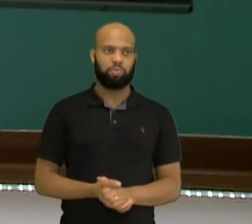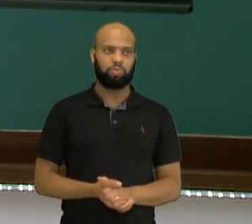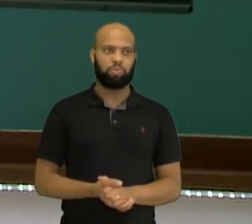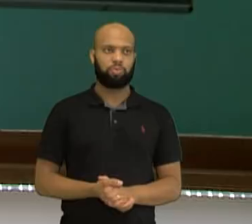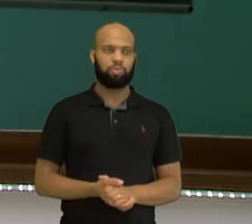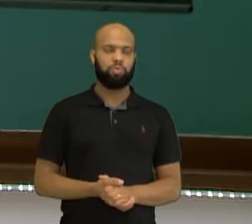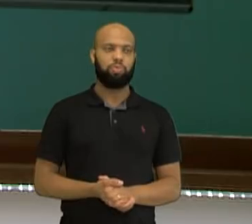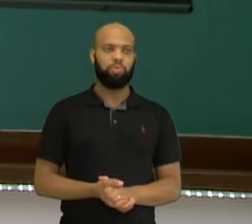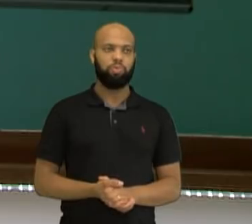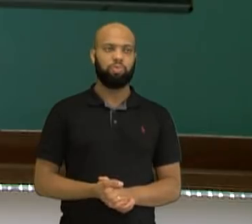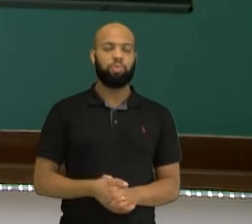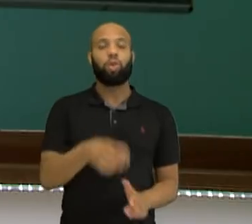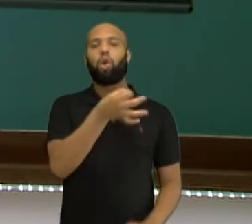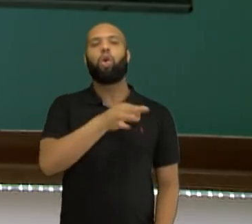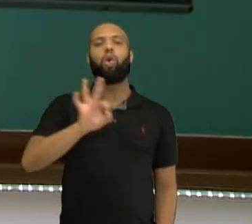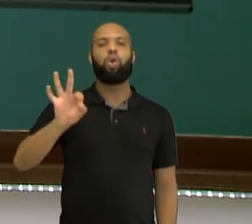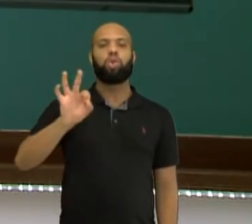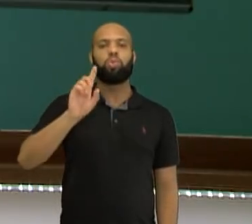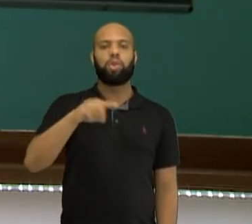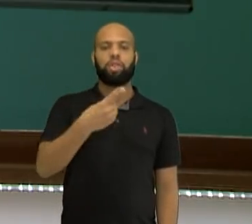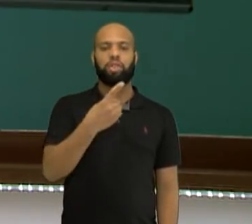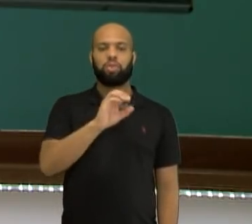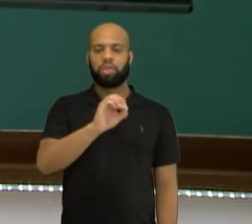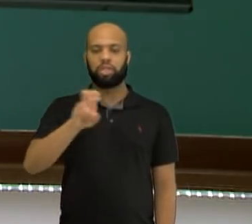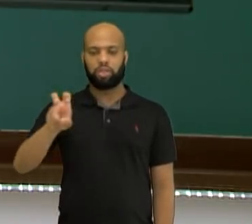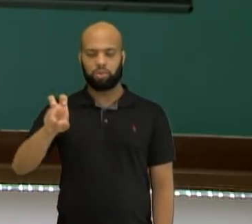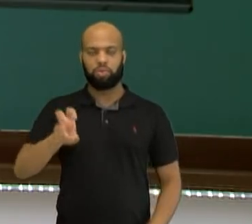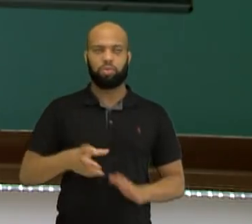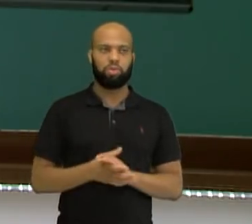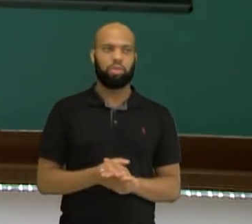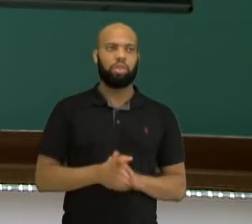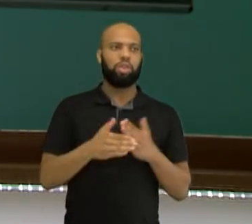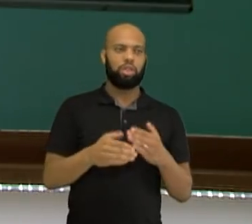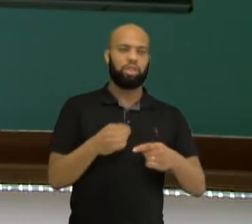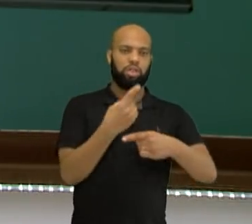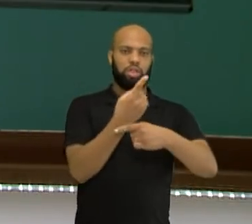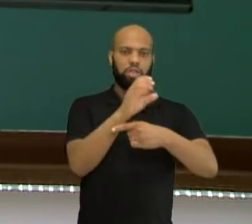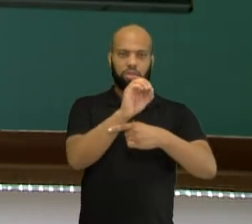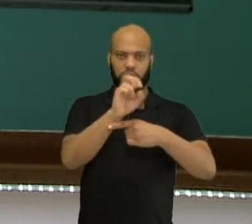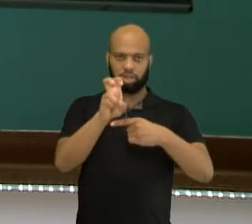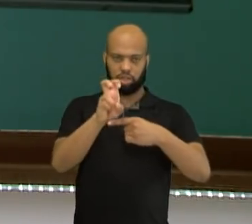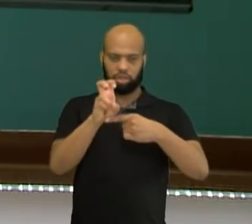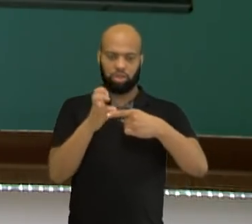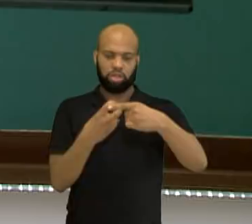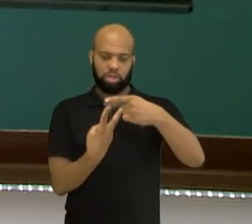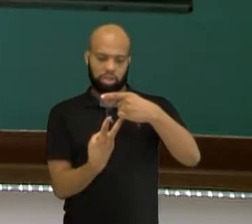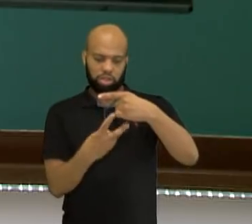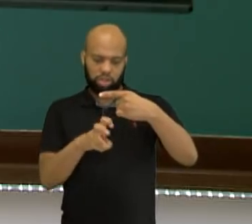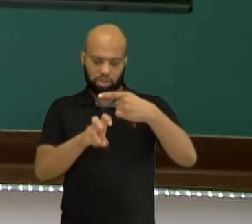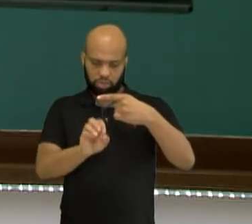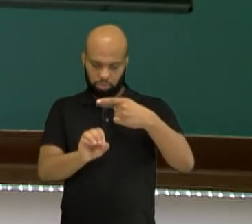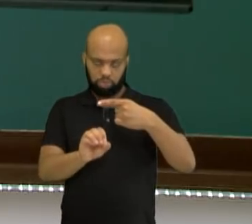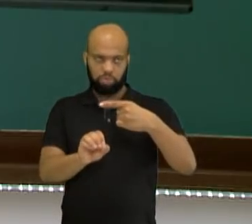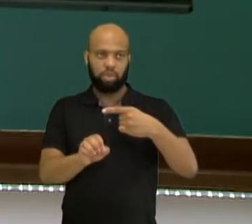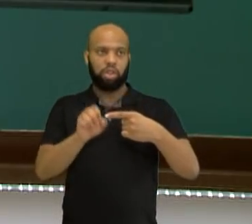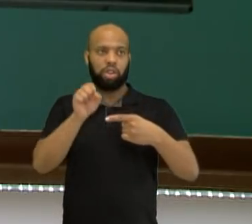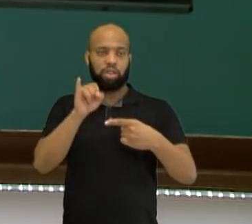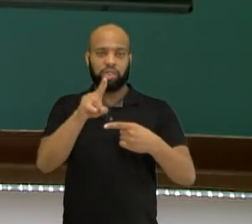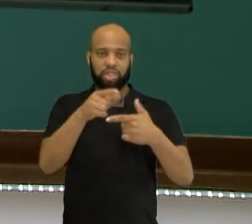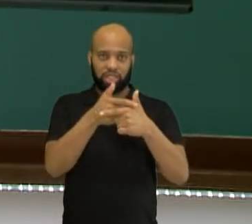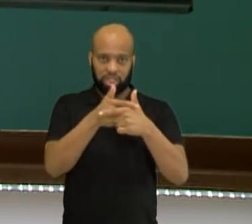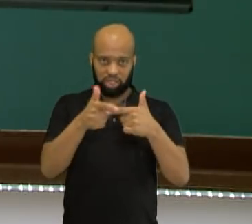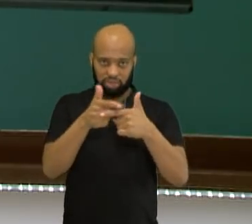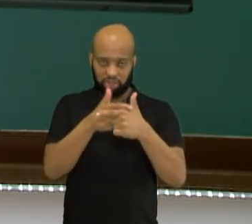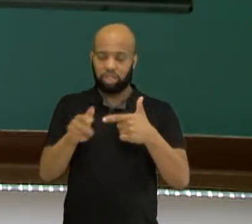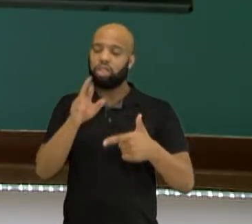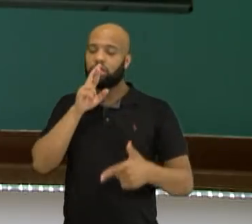Então, olha só. Ótimo, são 105 espectadores. O que eu fiz? 105 sobre 250. Se você dividir o